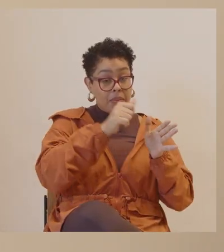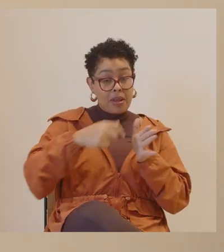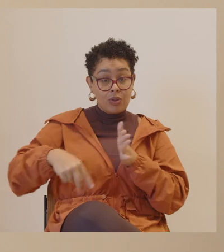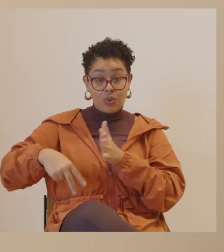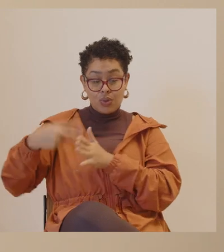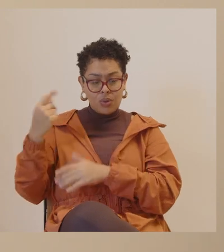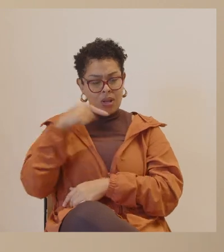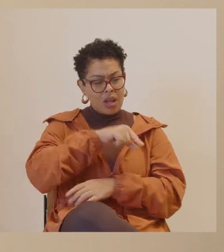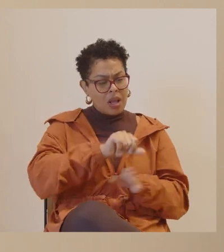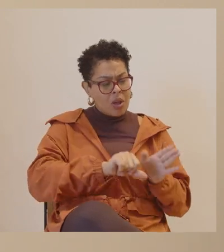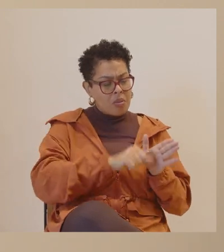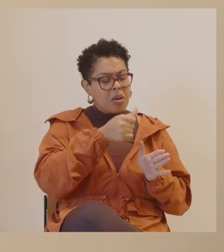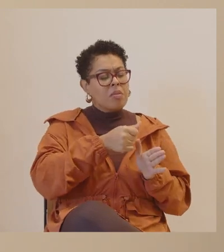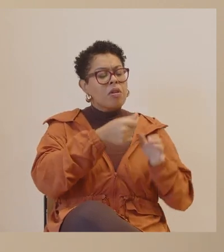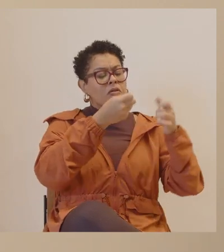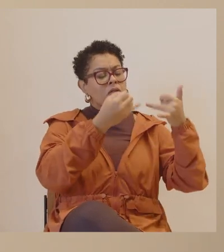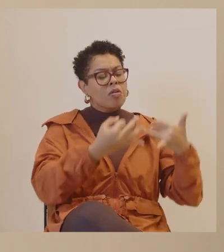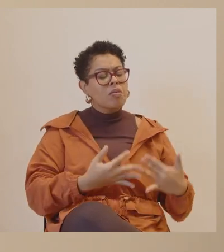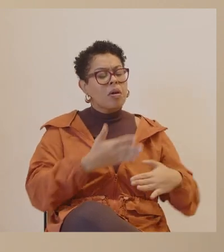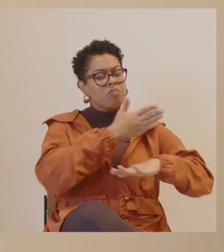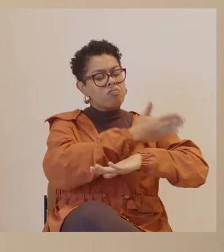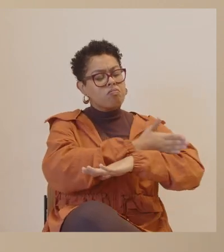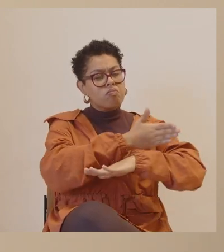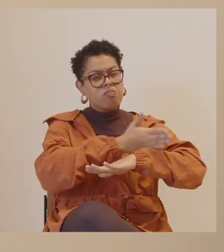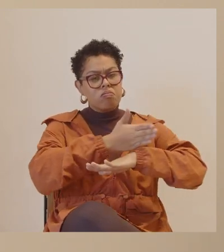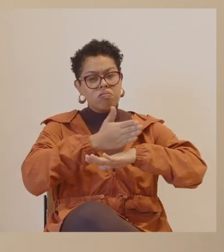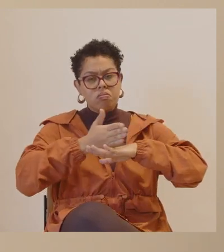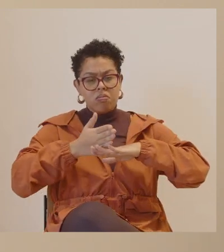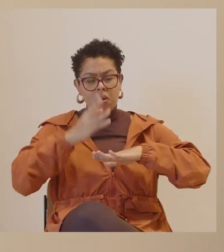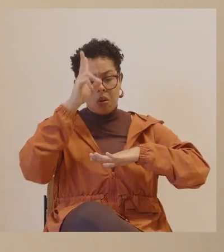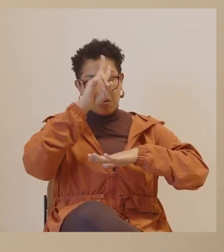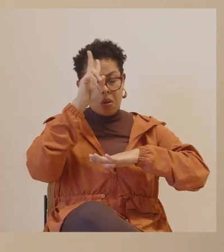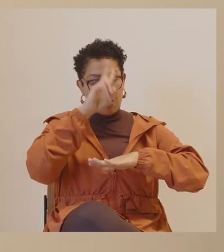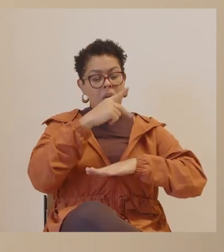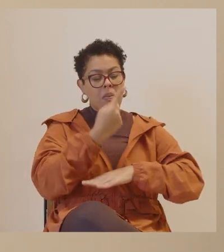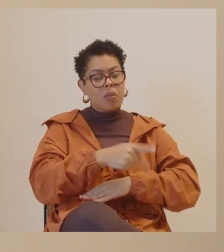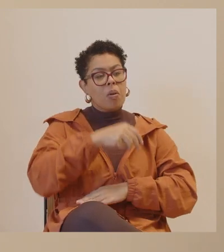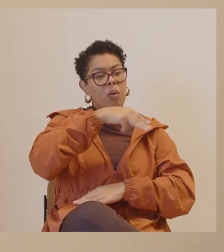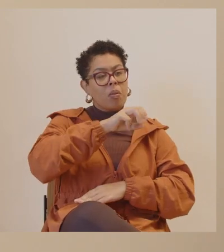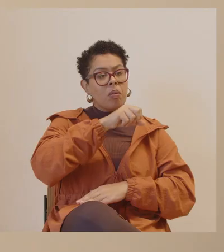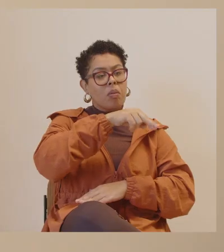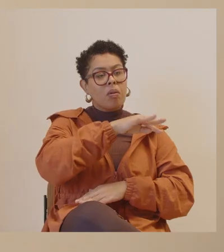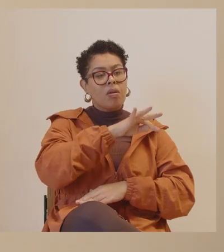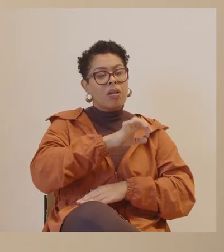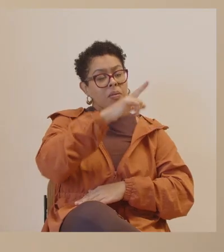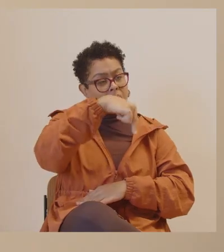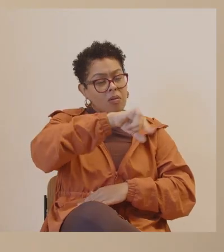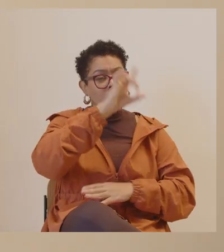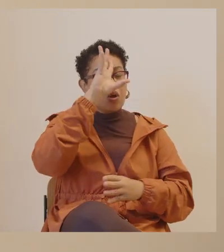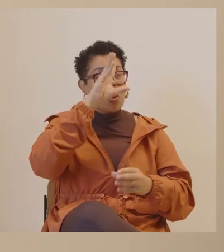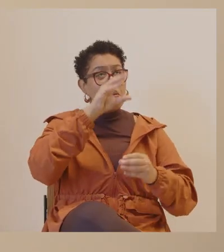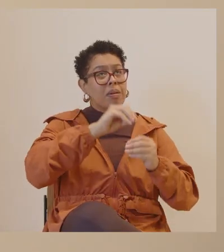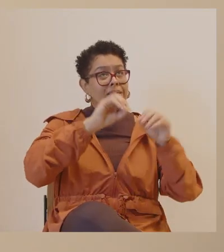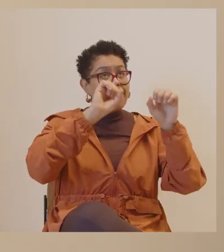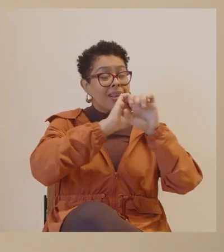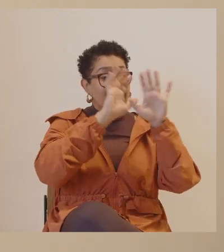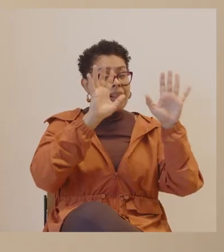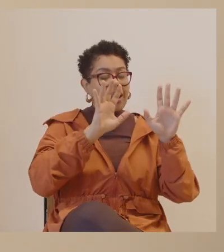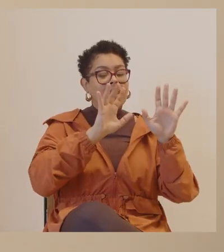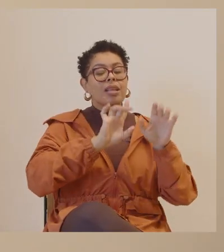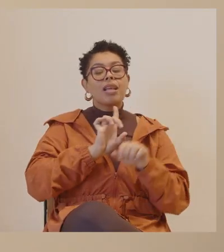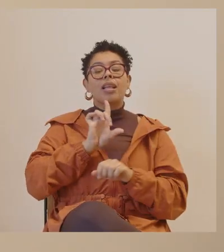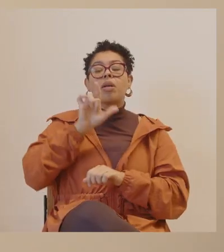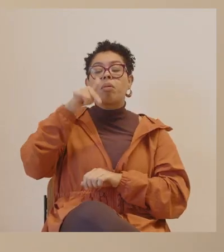eu só vou fazer um breve histórico da trajetória do Claude Monet para situar vocês, né, a obra que eu vou tratar na